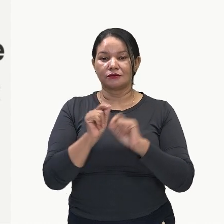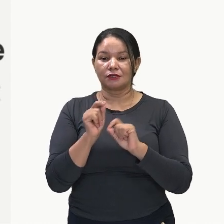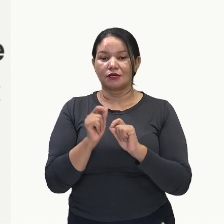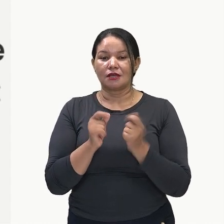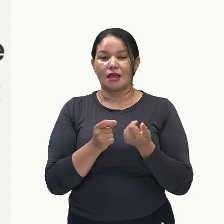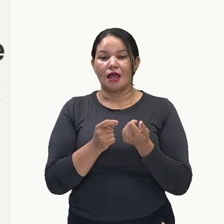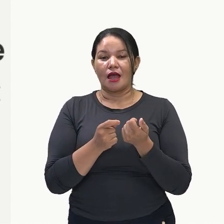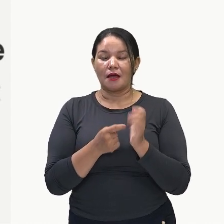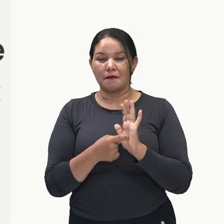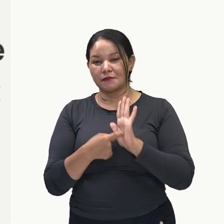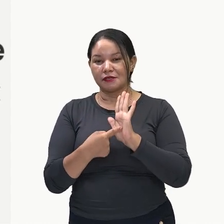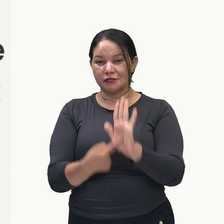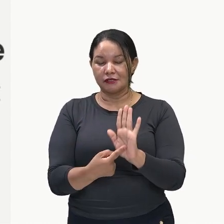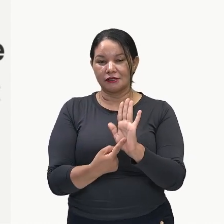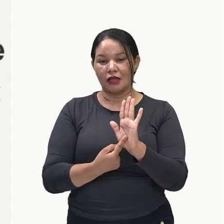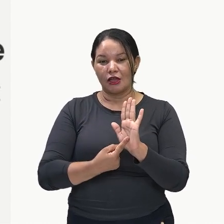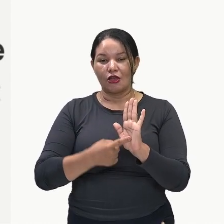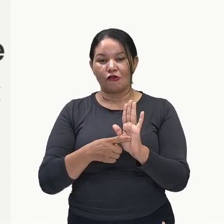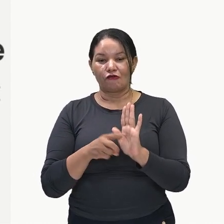apresentar valores